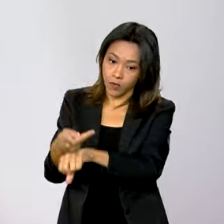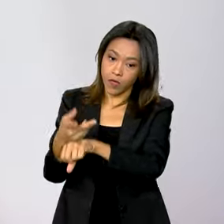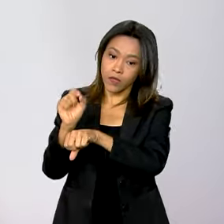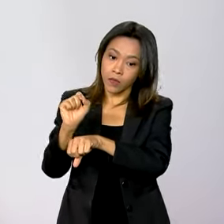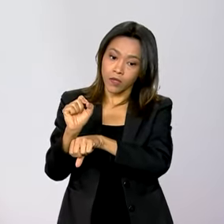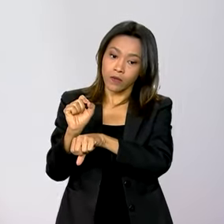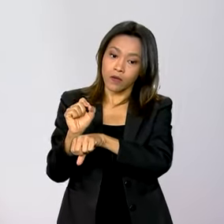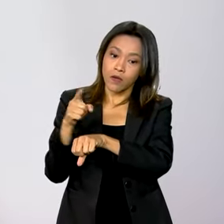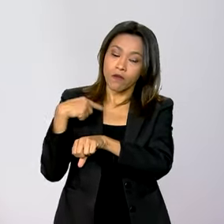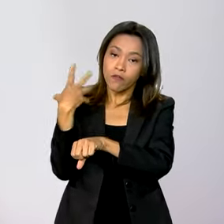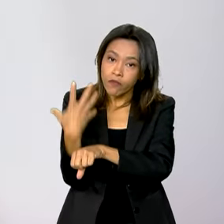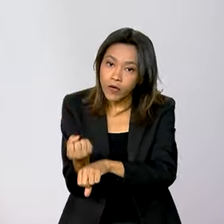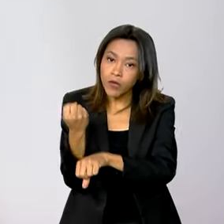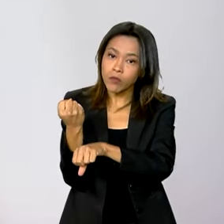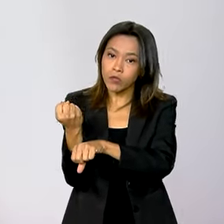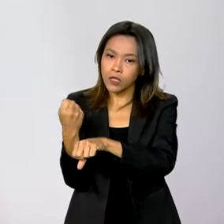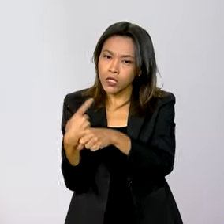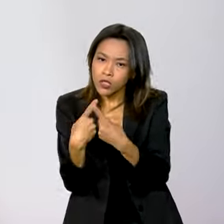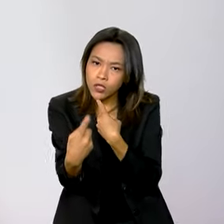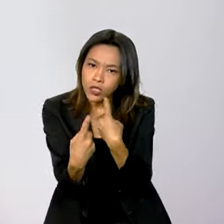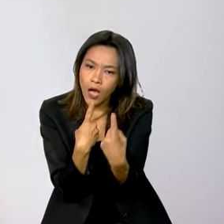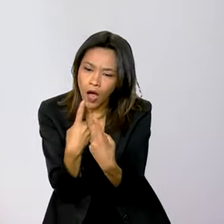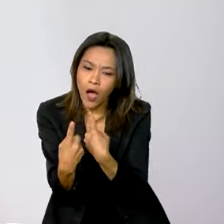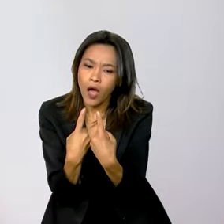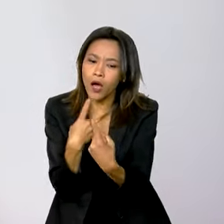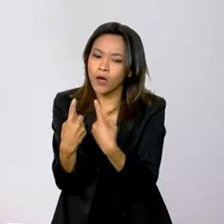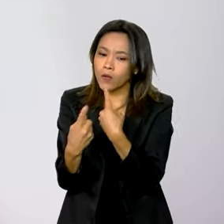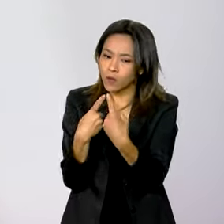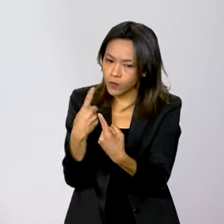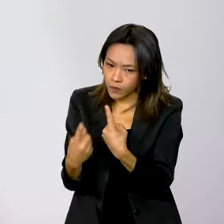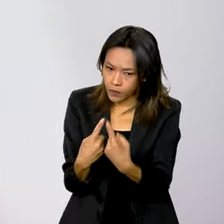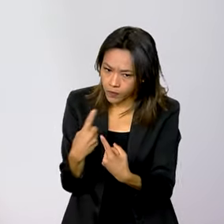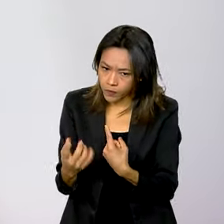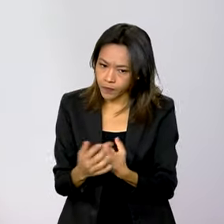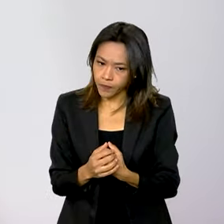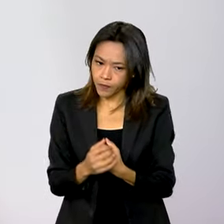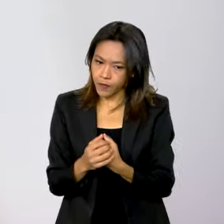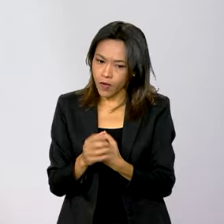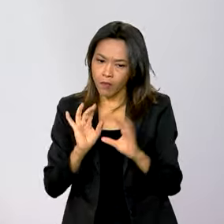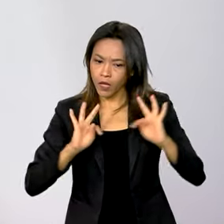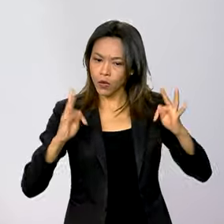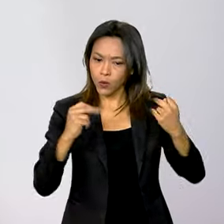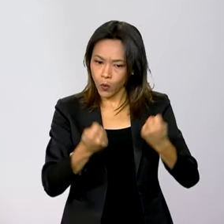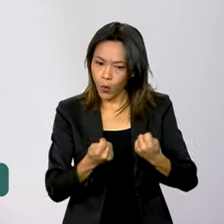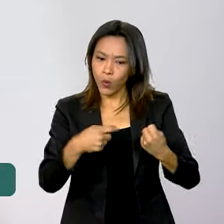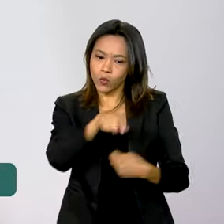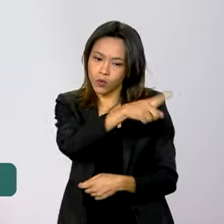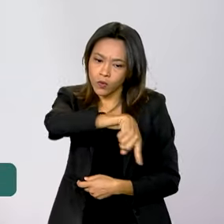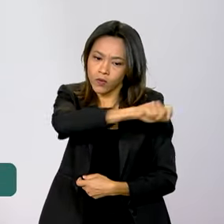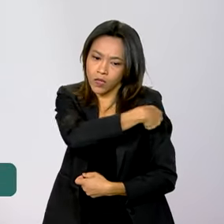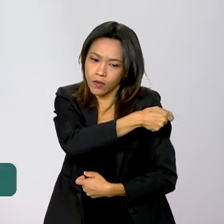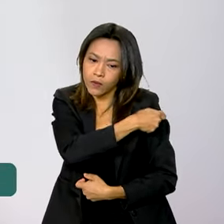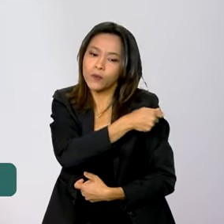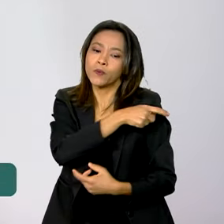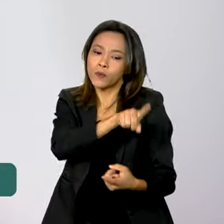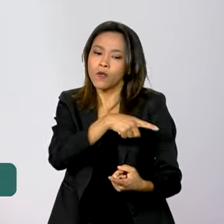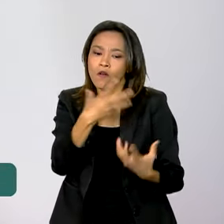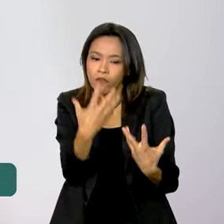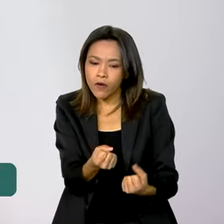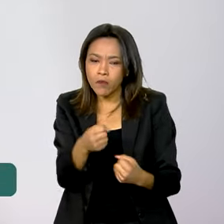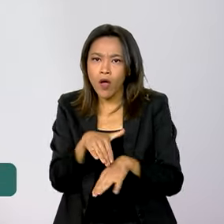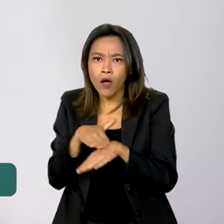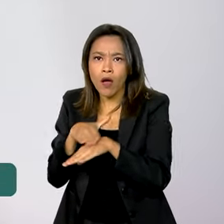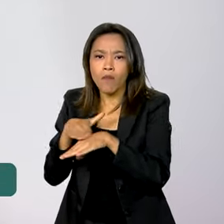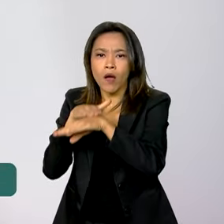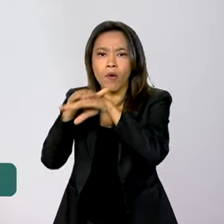educação brasileira, o diálogo, portas abertas para ouvir professores, estudantes, construir uma relação federativa com os